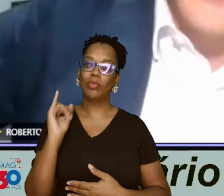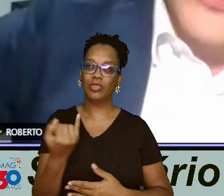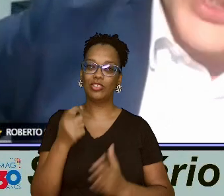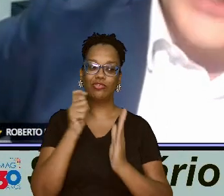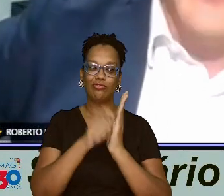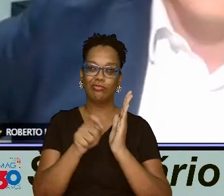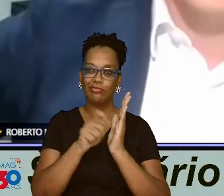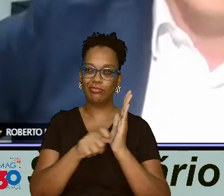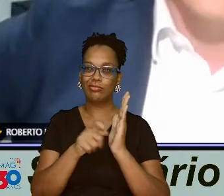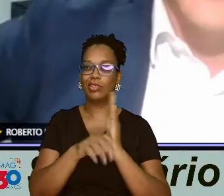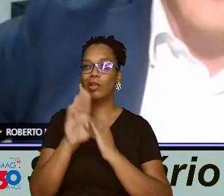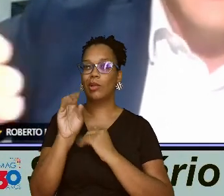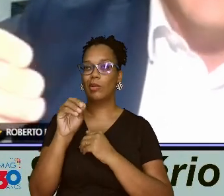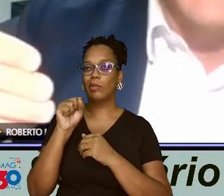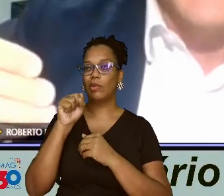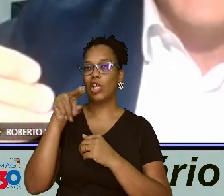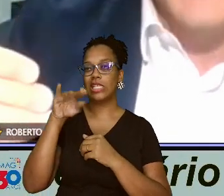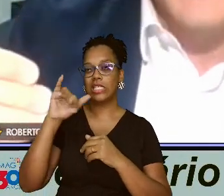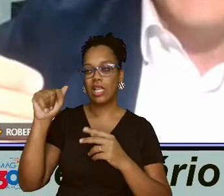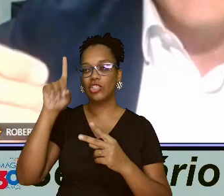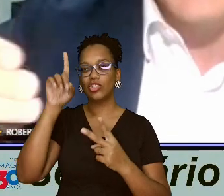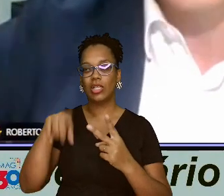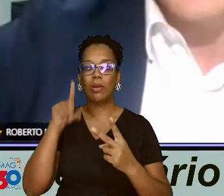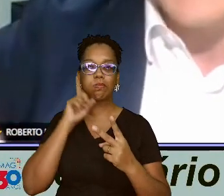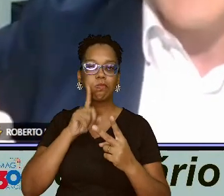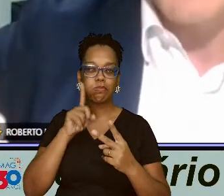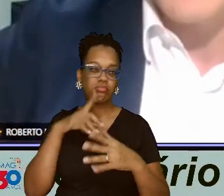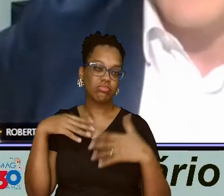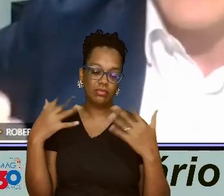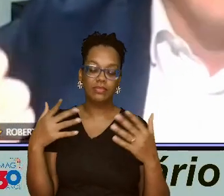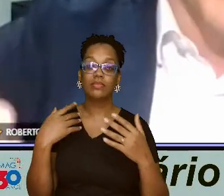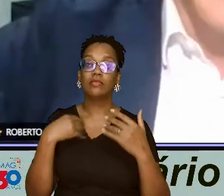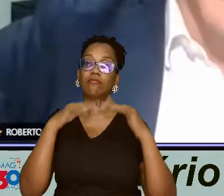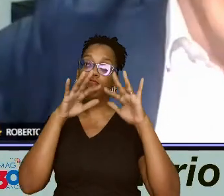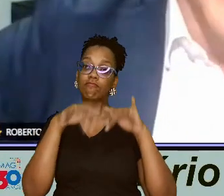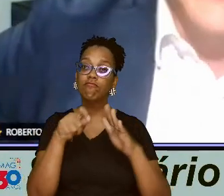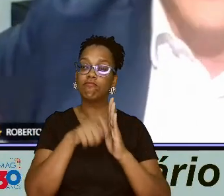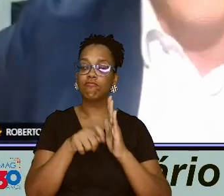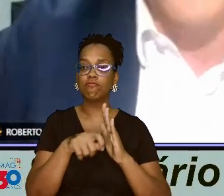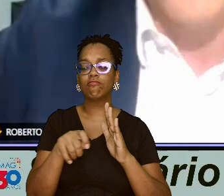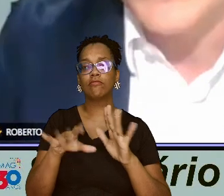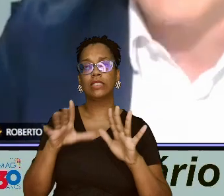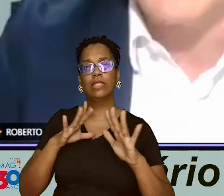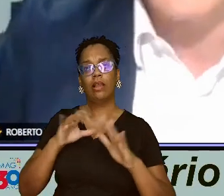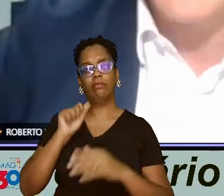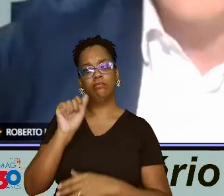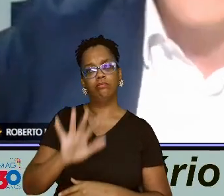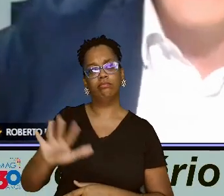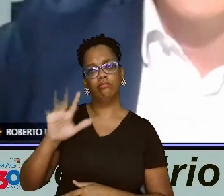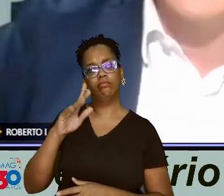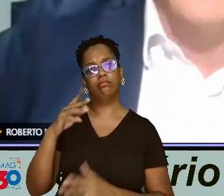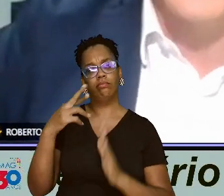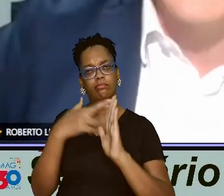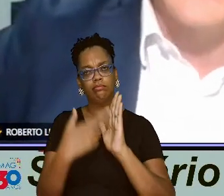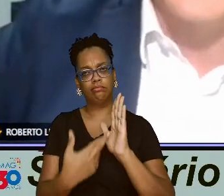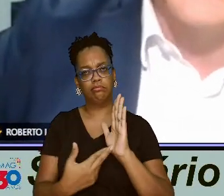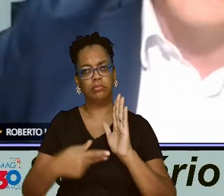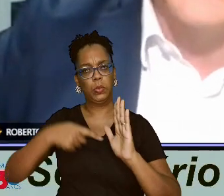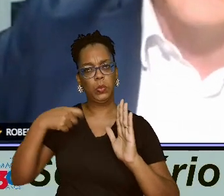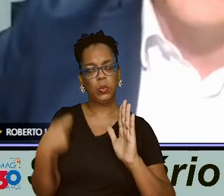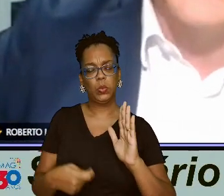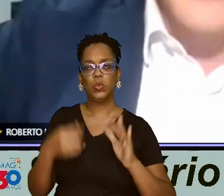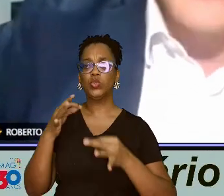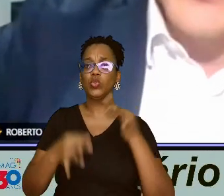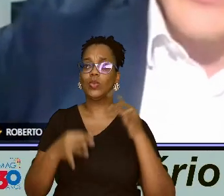pós, né, o direito americano, então ele adota essa postura mais pragmática ou consequencialista no sentido de que o juiz